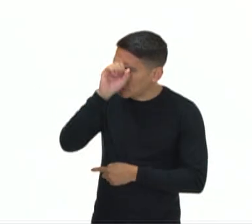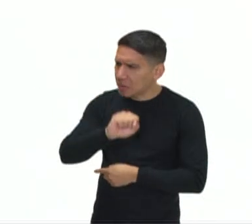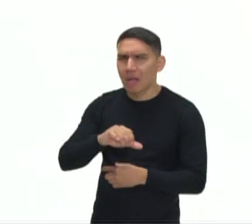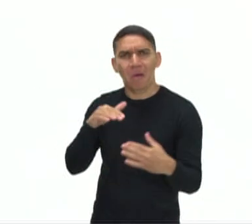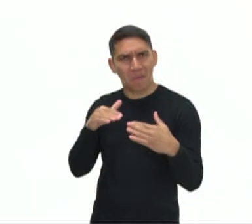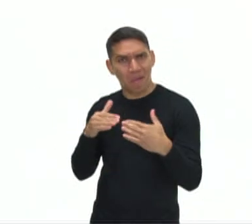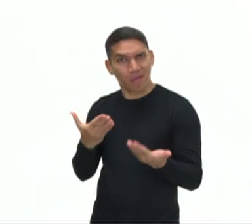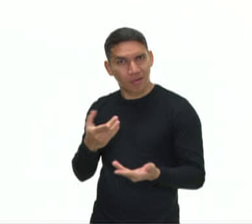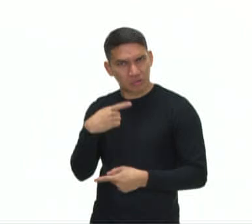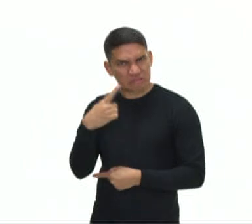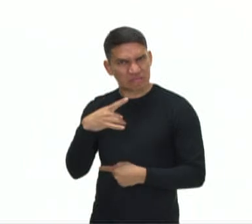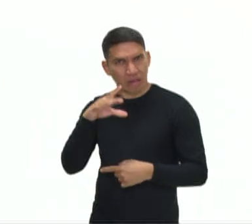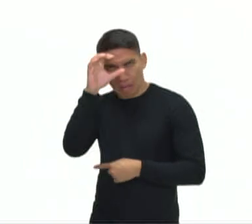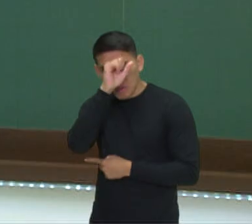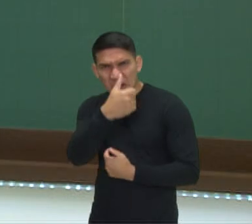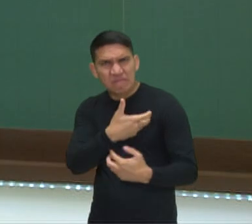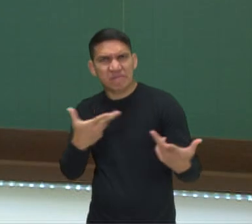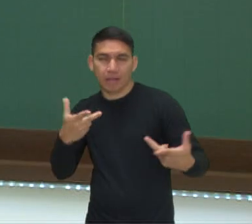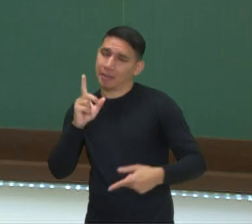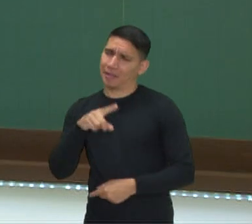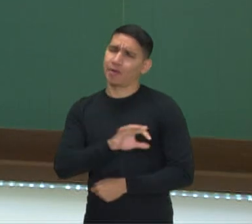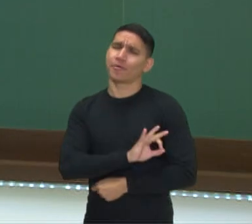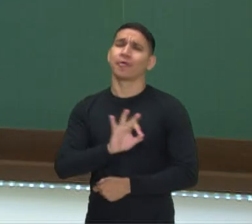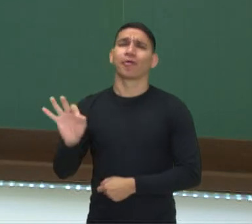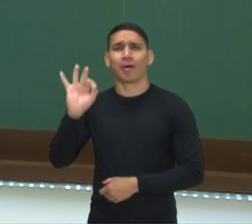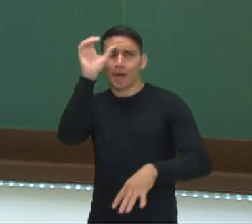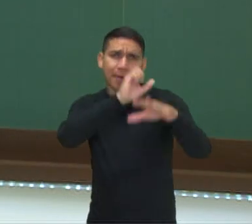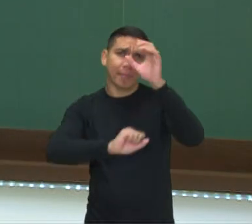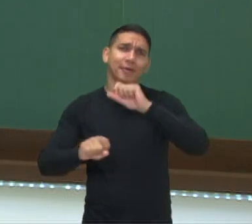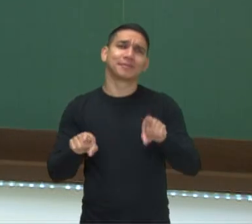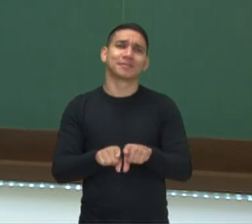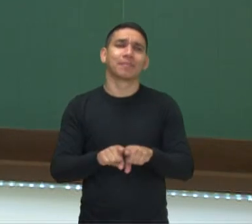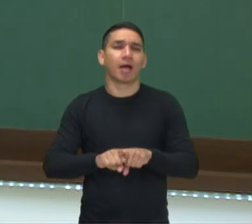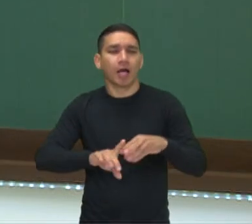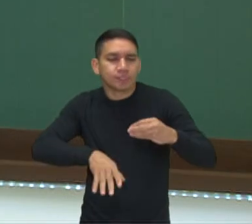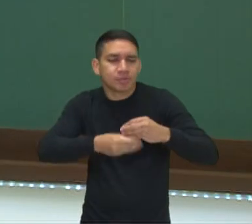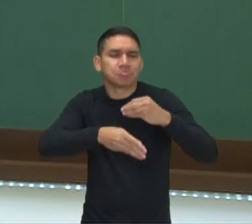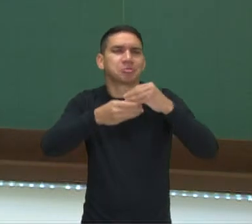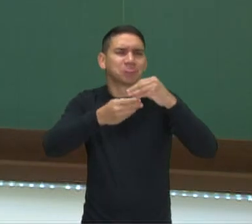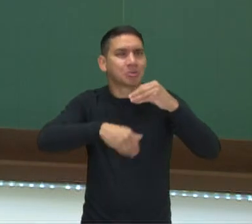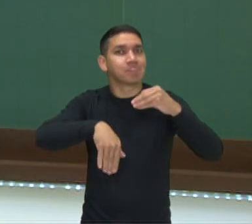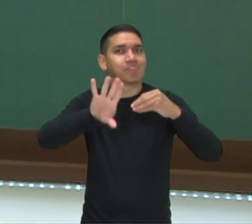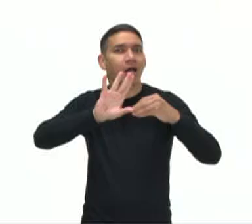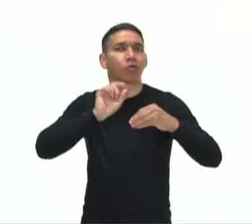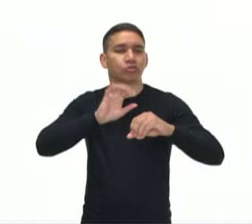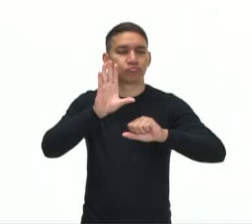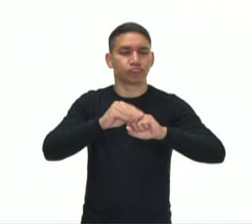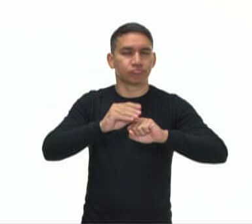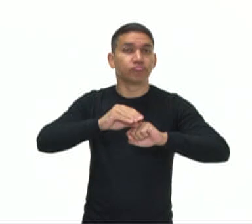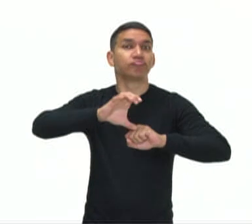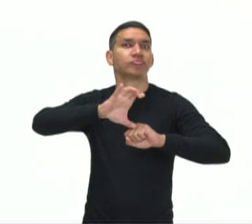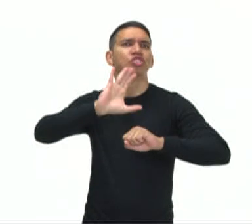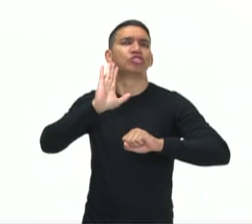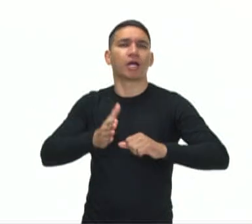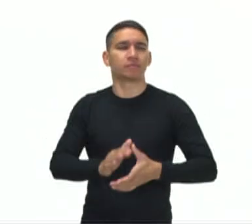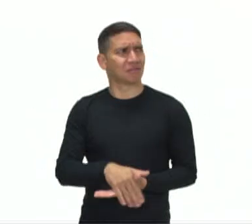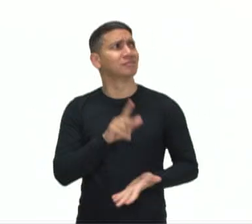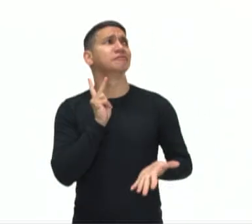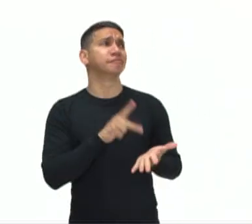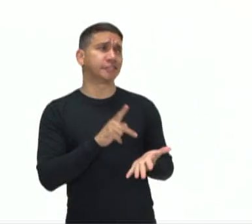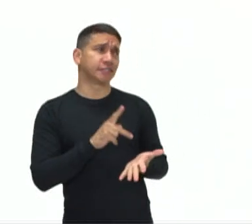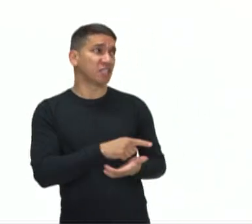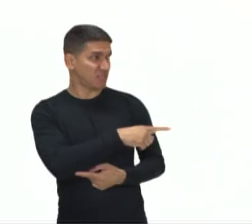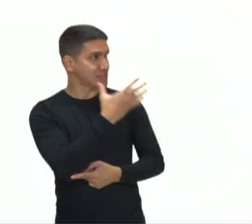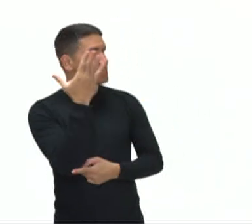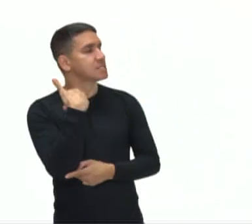Que nós estamos aprendendo muita coisa e é sempre muito bom aprender e reforçar aquilo que já aprendemos. Verdade. E você sabe